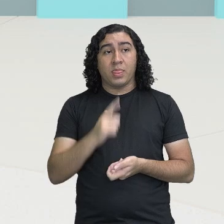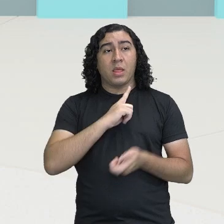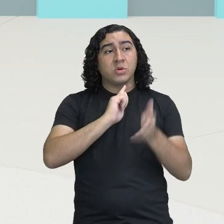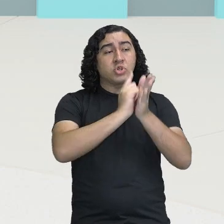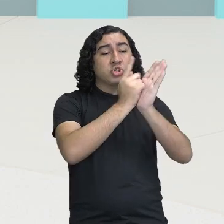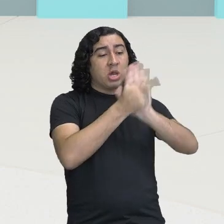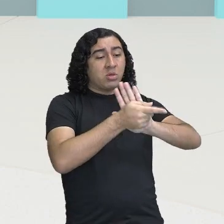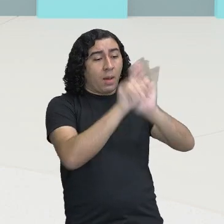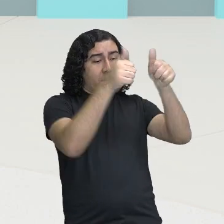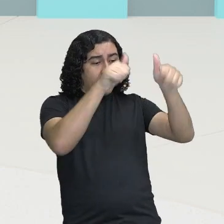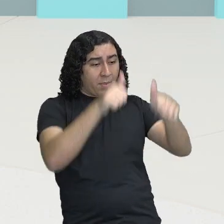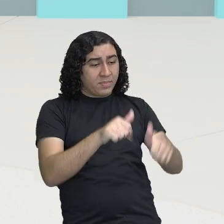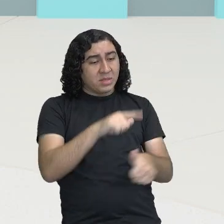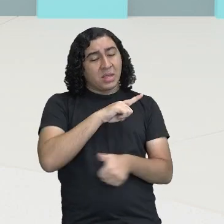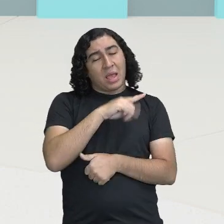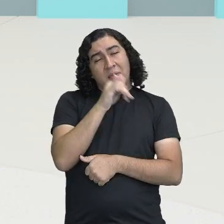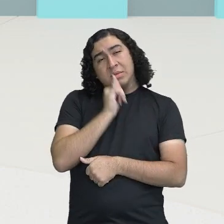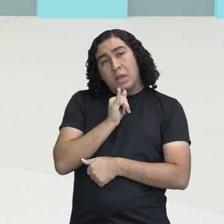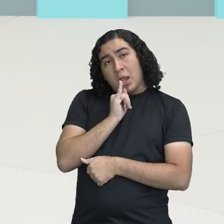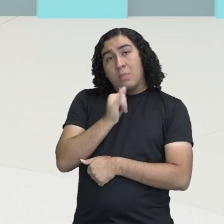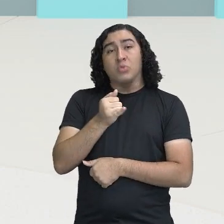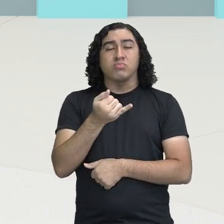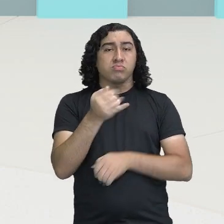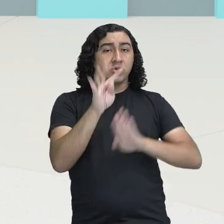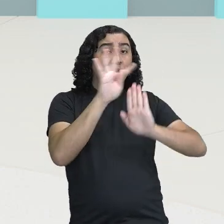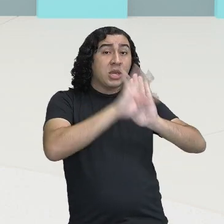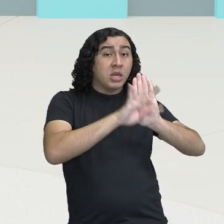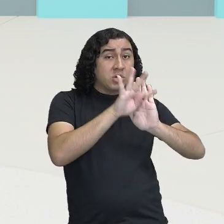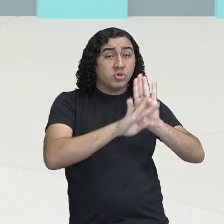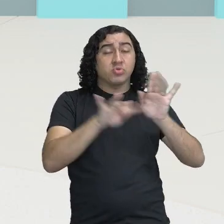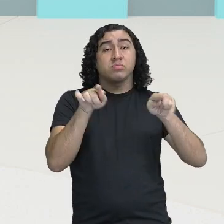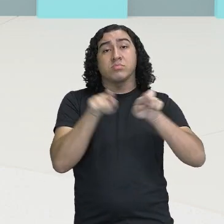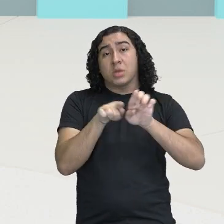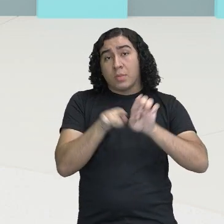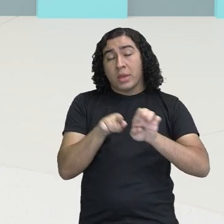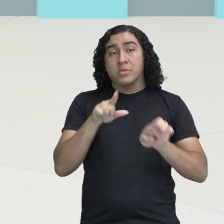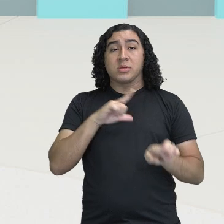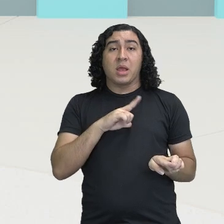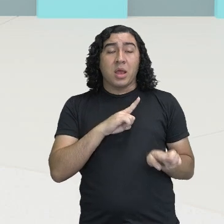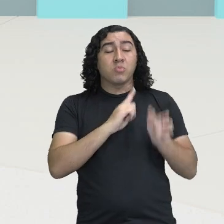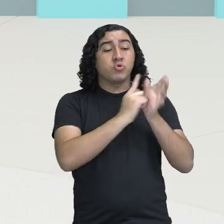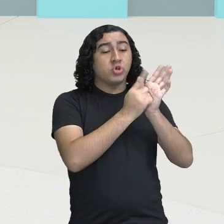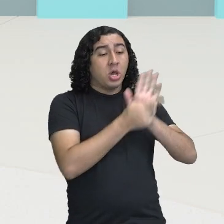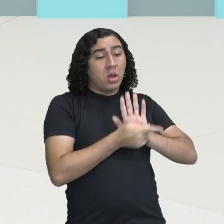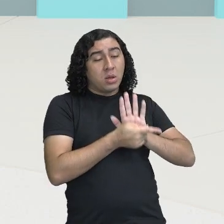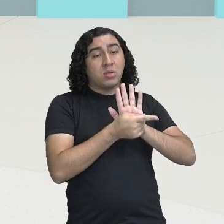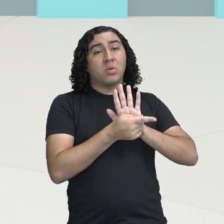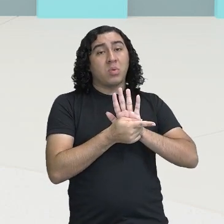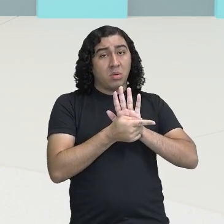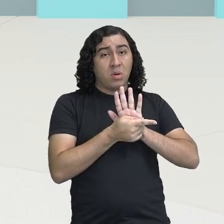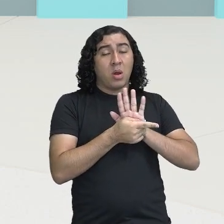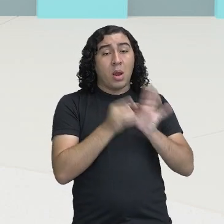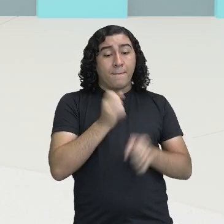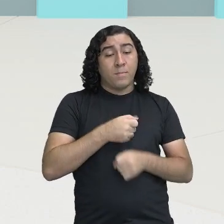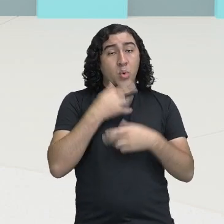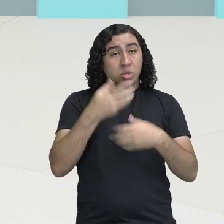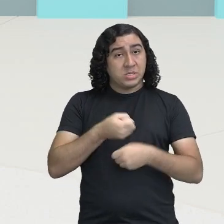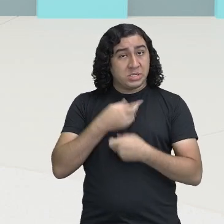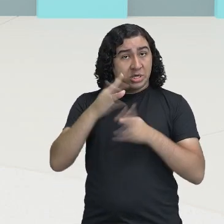pode ver a questão do gênero textual, também temos dentro do gênero textual a